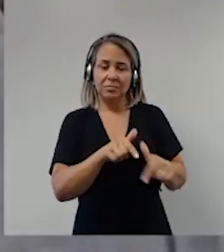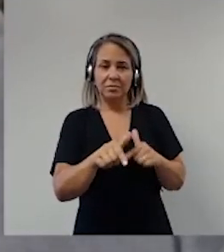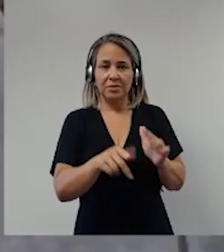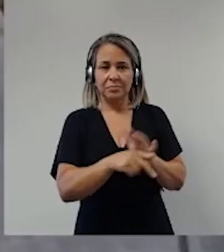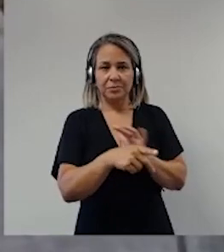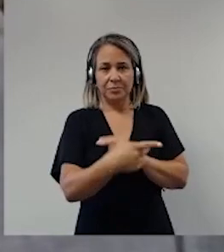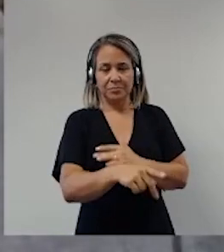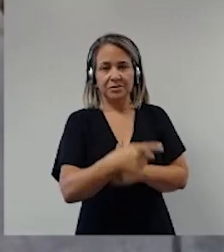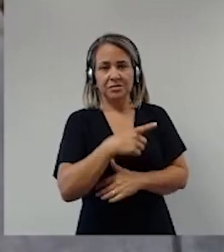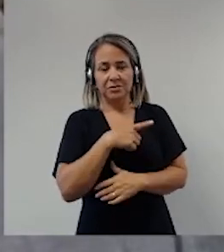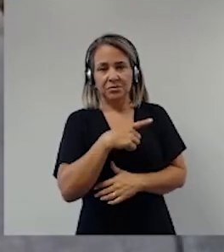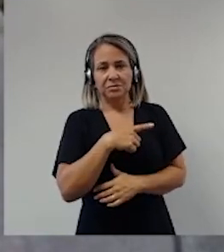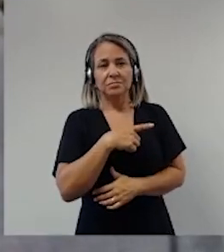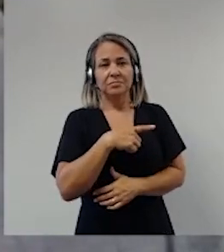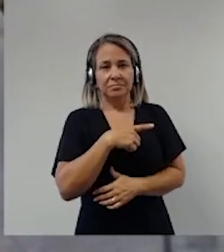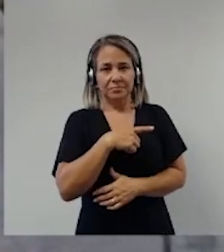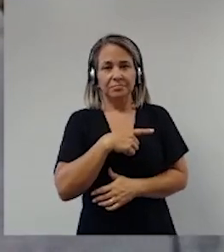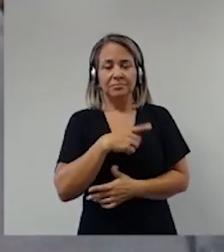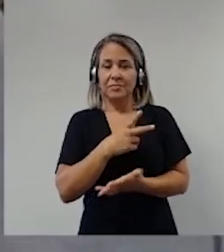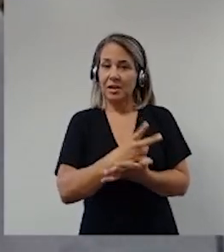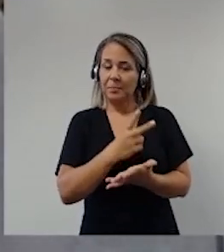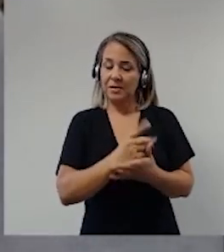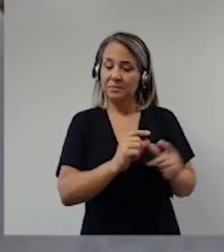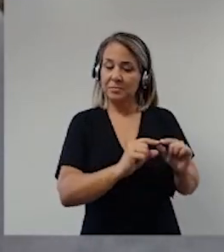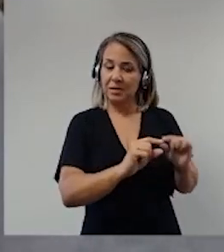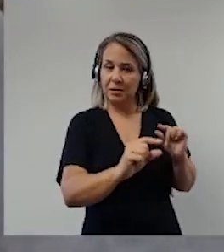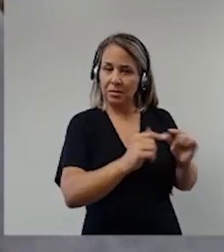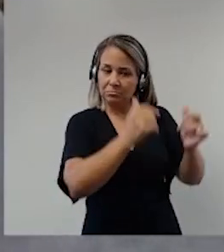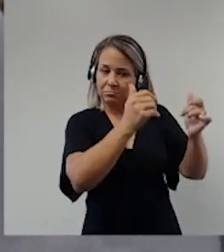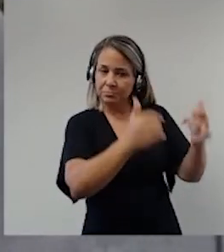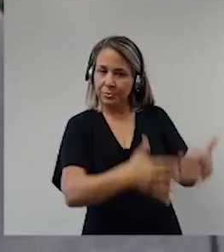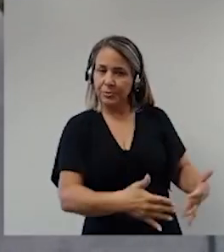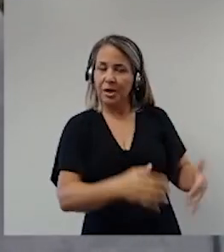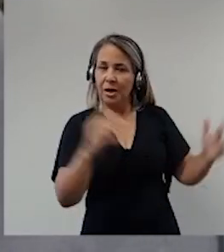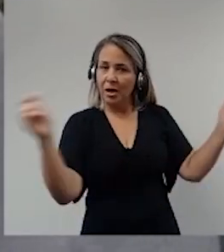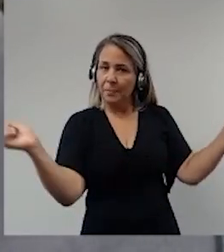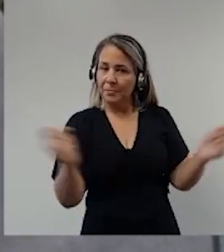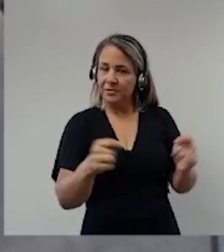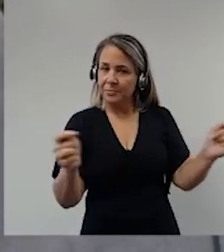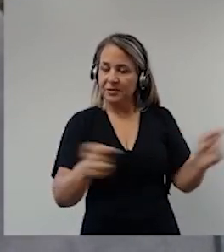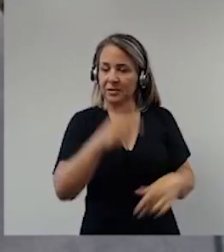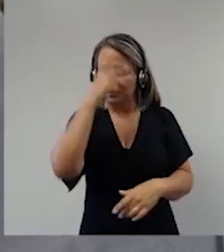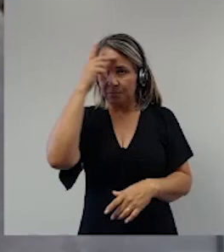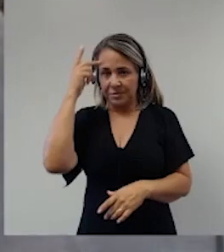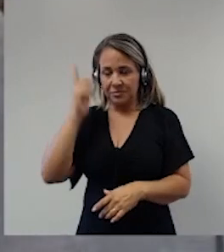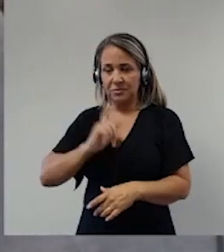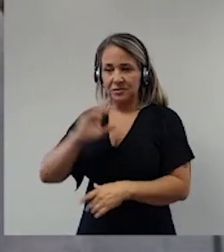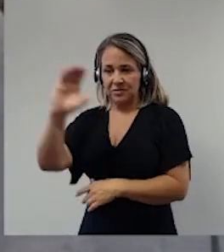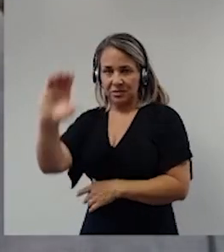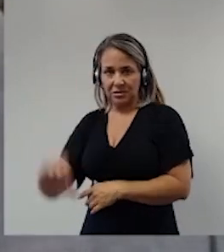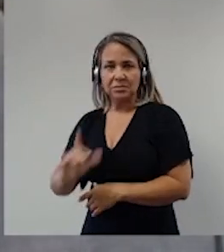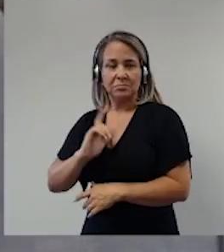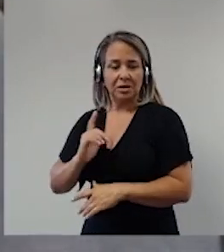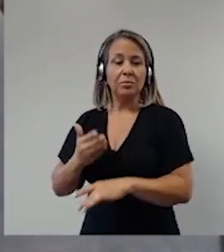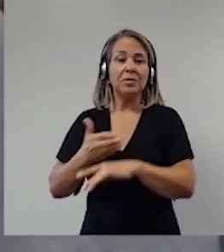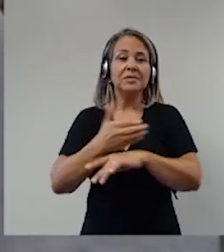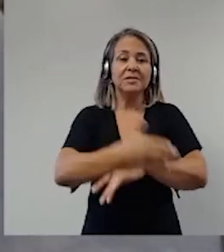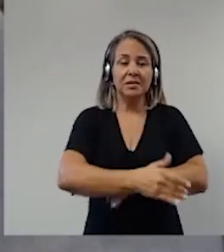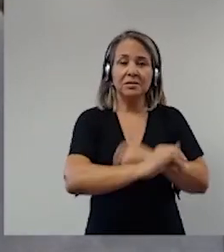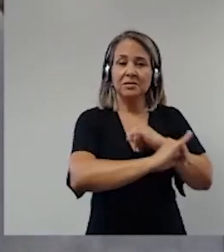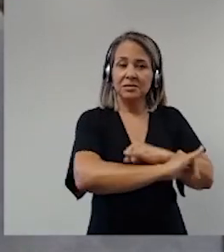estabelece nessa mesma linha a possibilidade de o cidadão ter acesso a essas